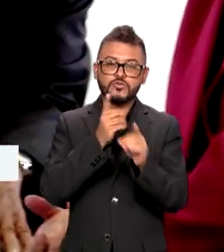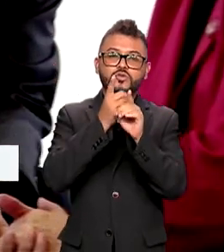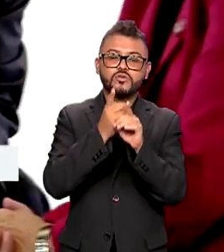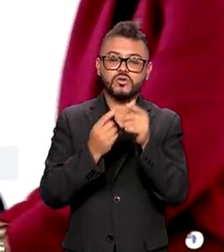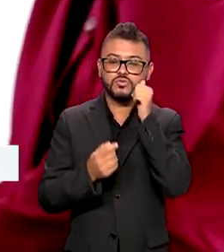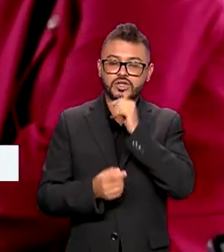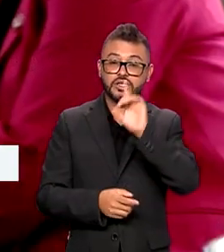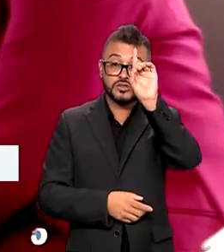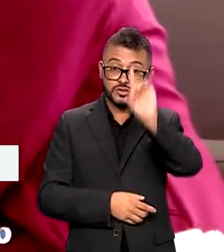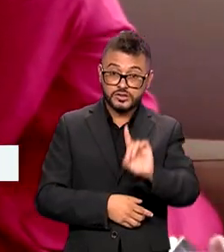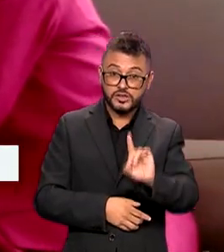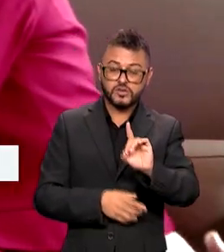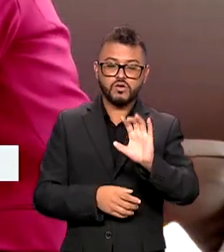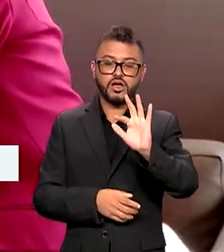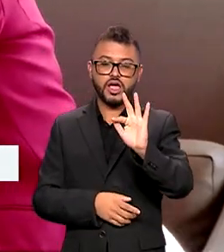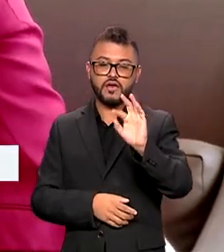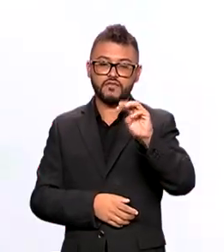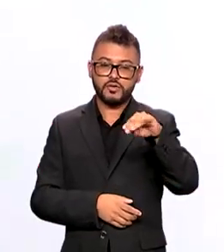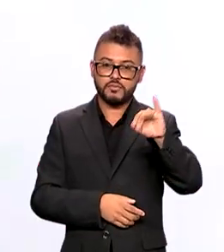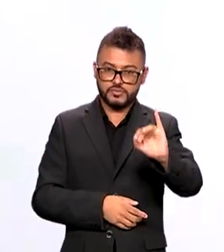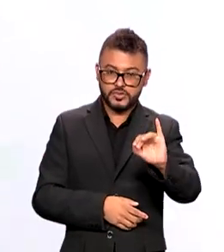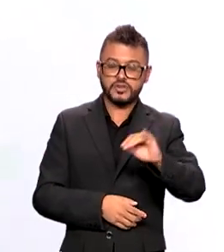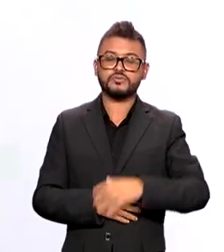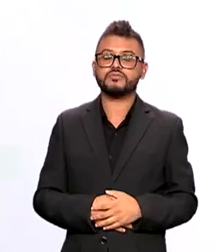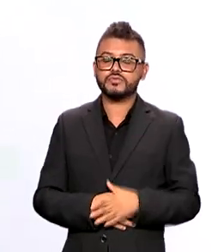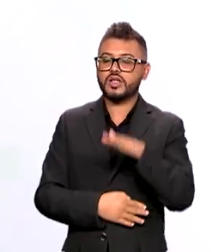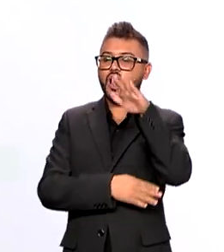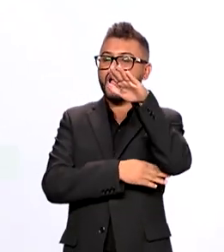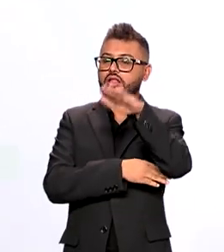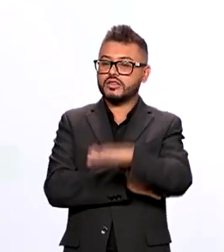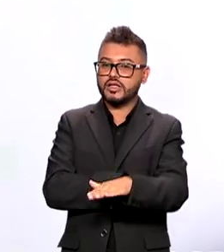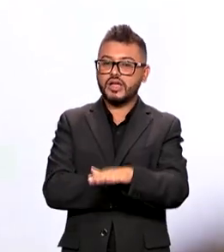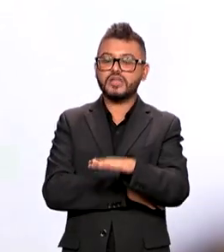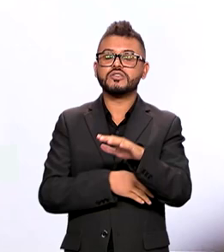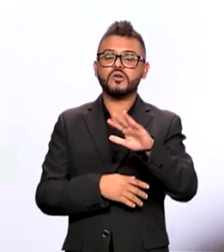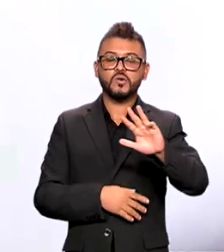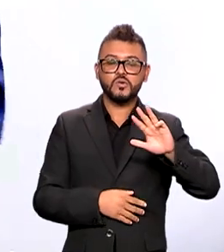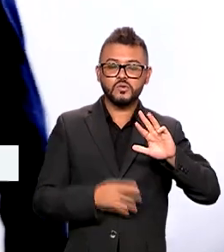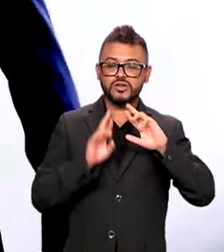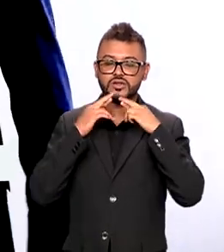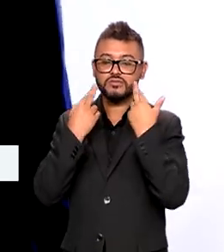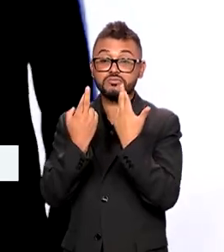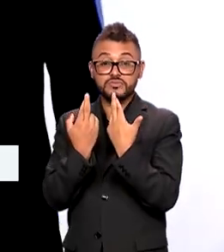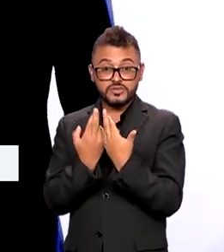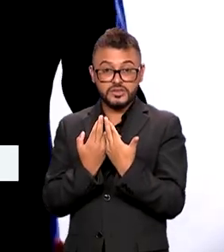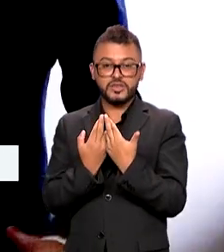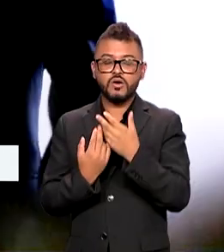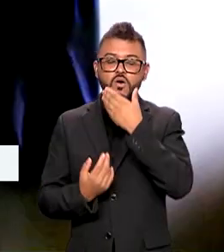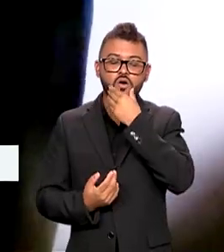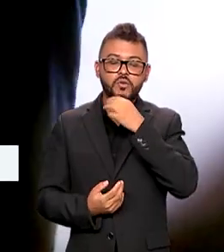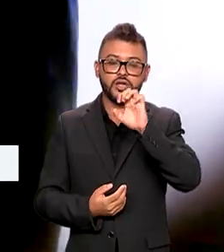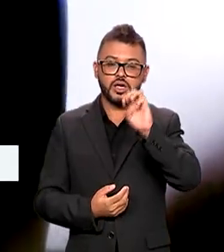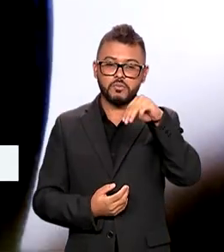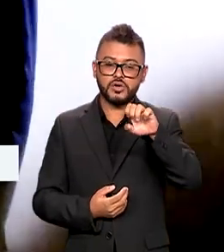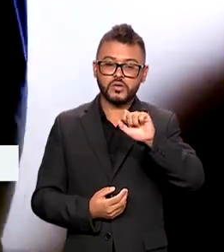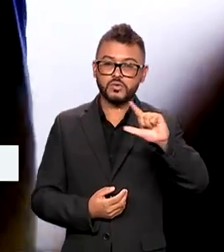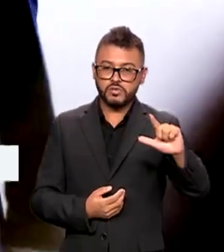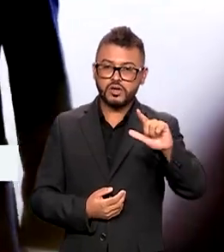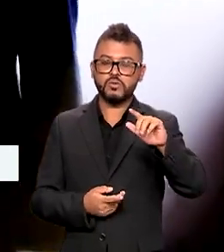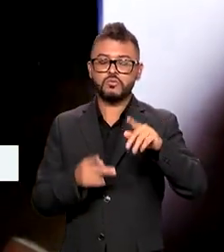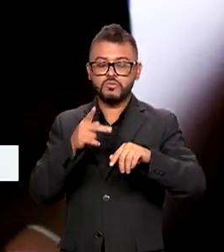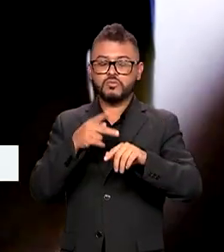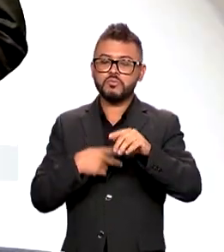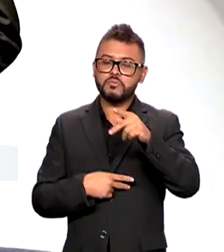Monetário Internacional, o FMI. No fim do dia, foi a vez do presidente se reunir com Emmanuel Macron, presidente